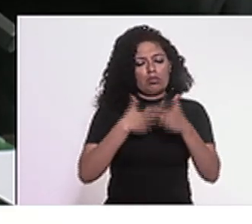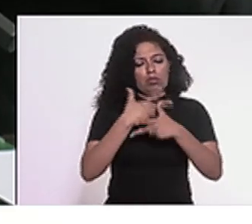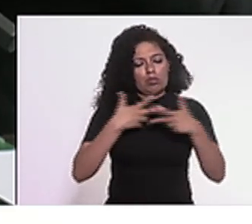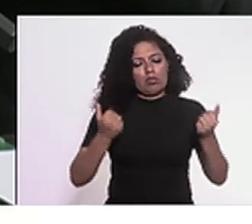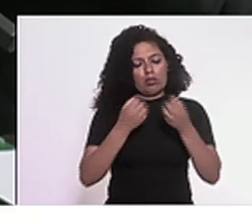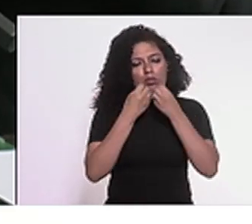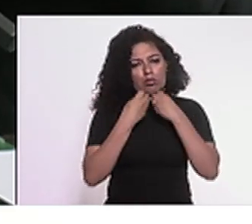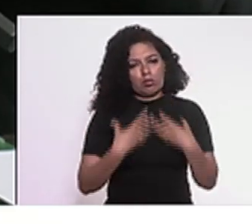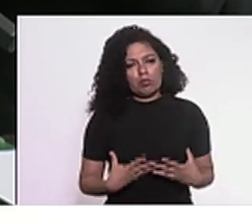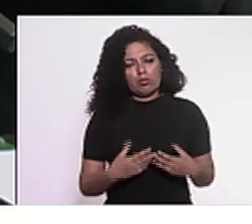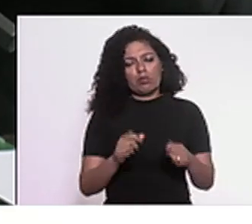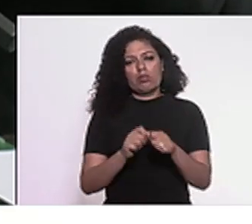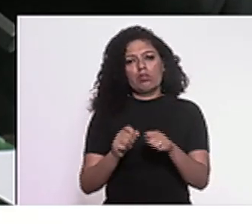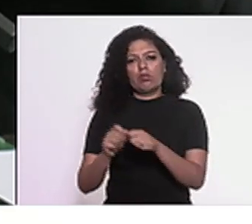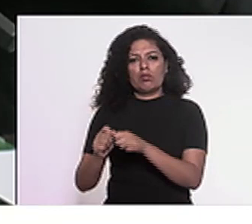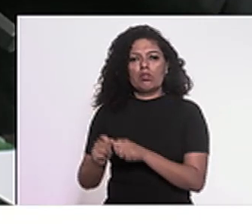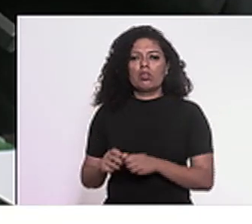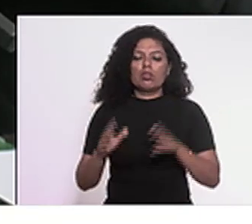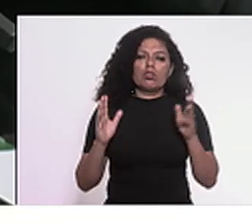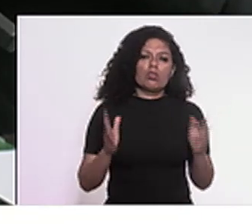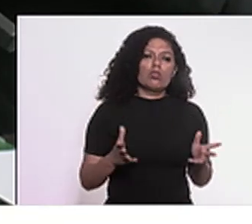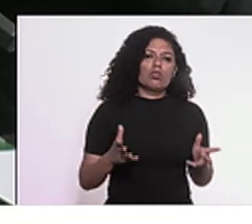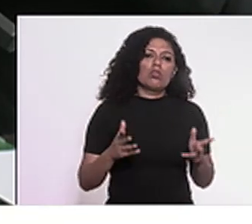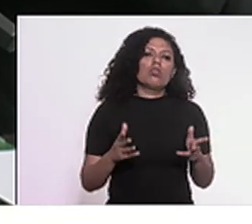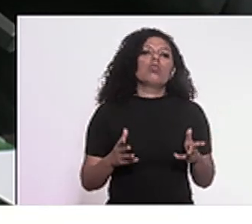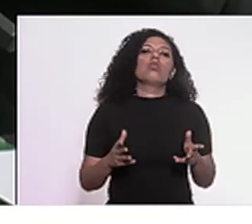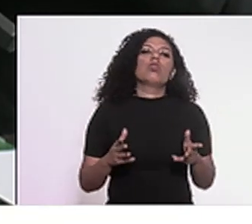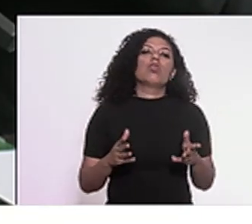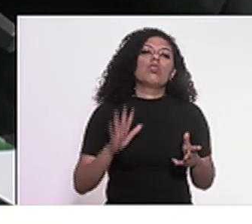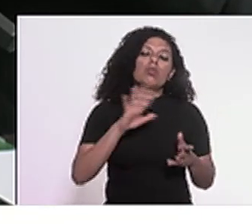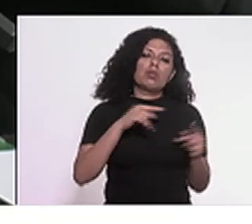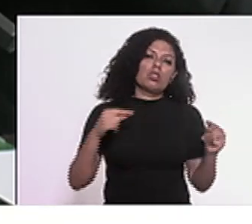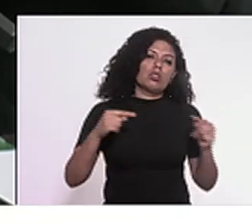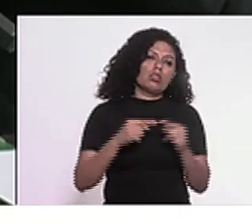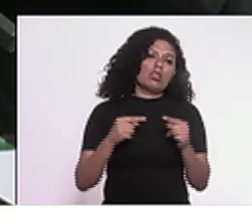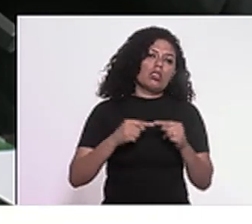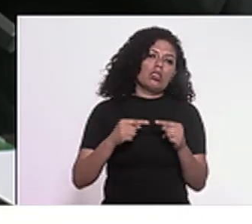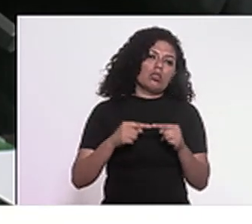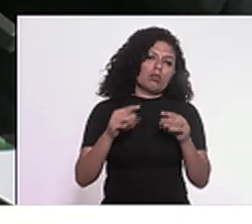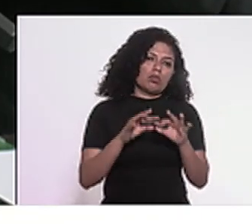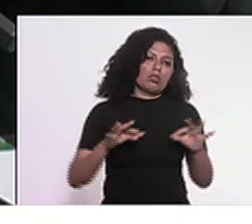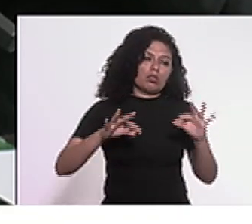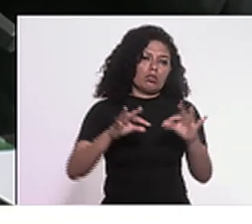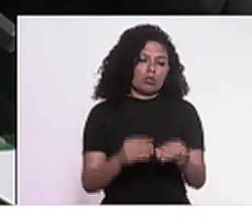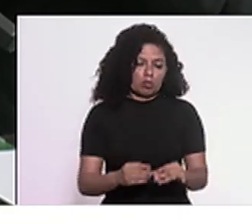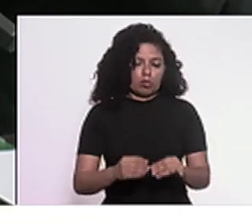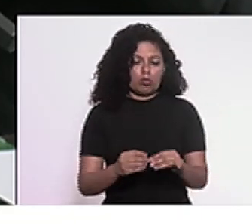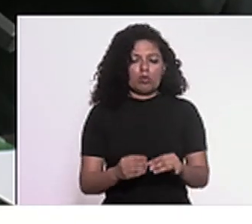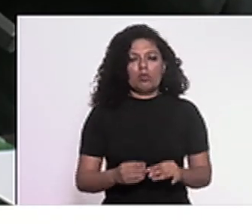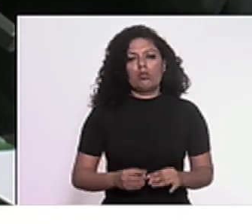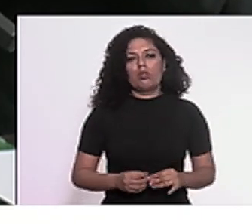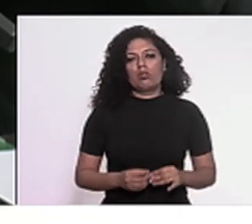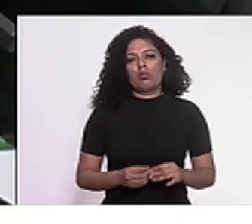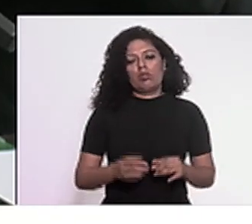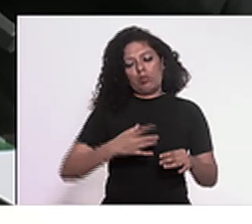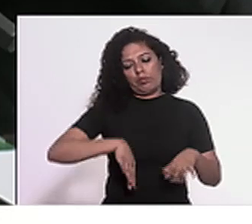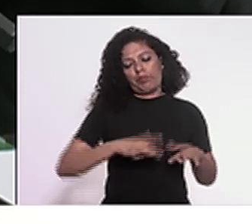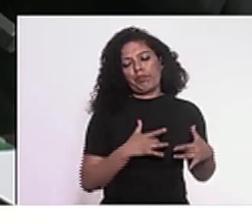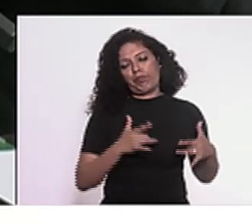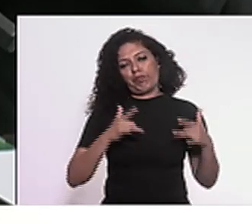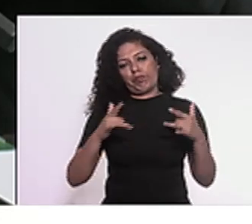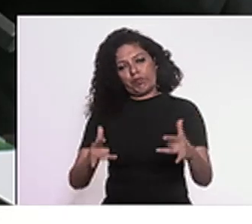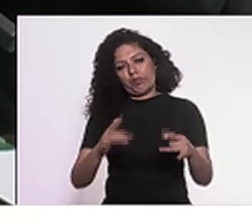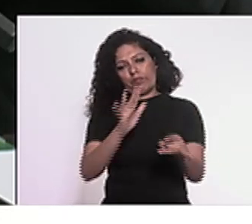já exerce, né, e não só em relação a esse ponto, mas como os demais, está de portas